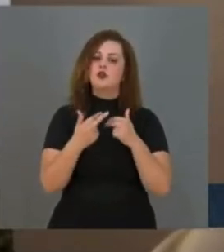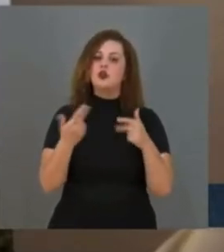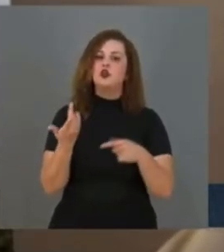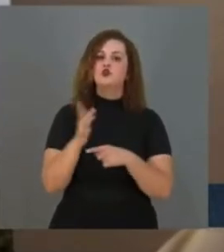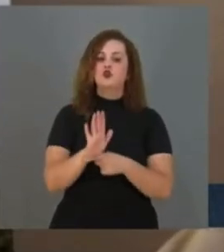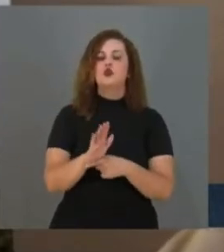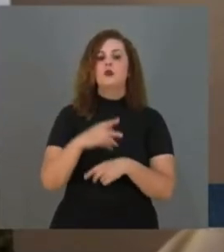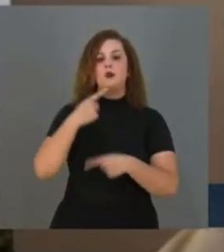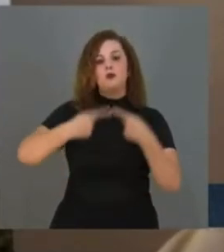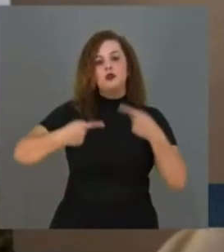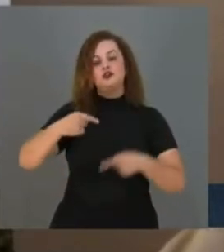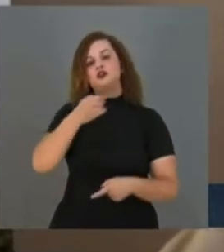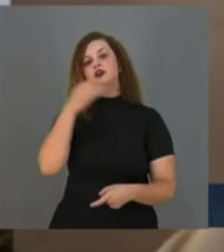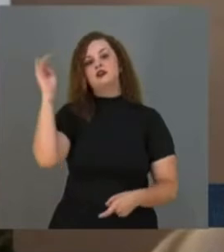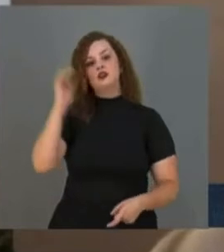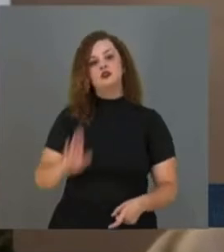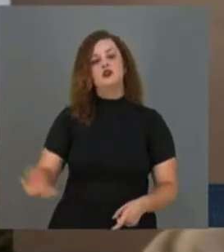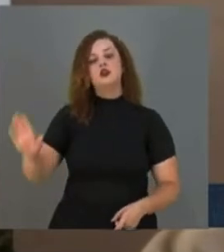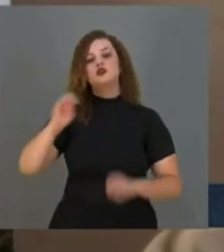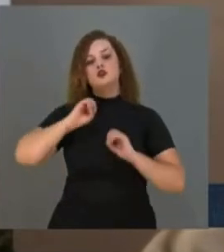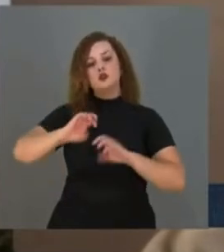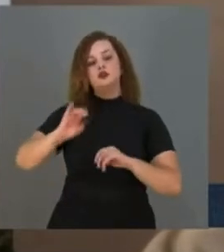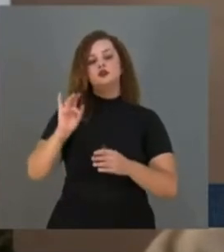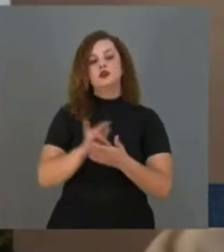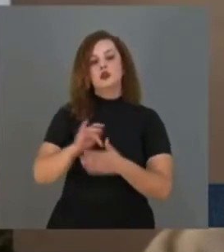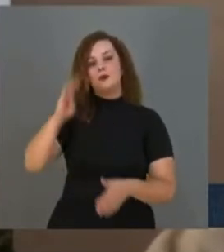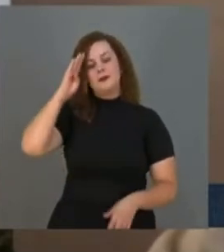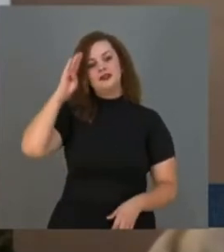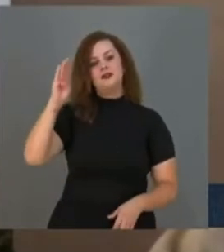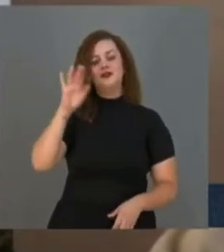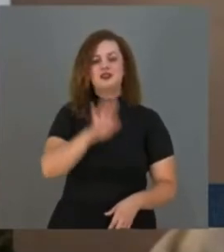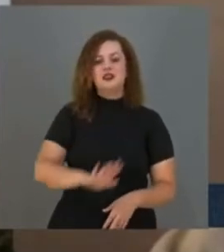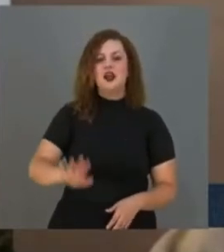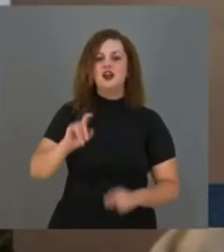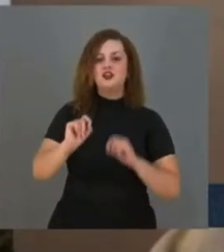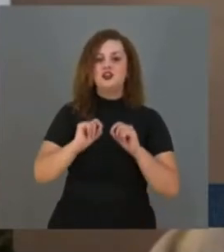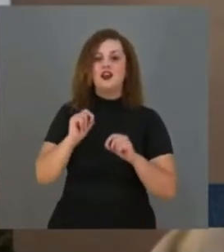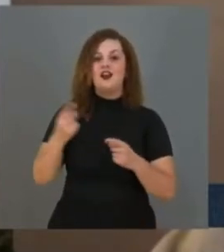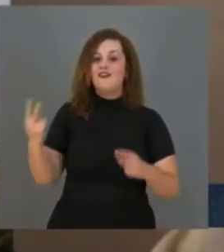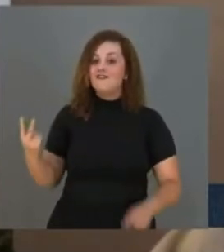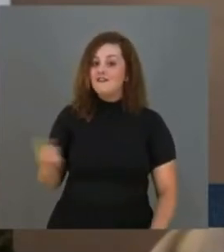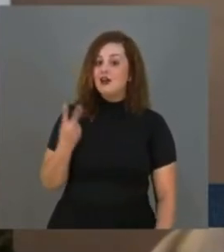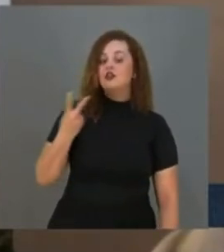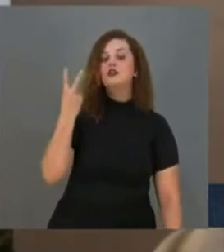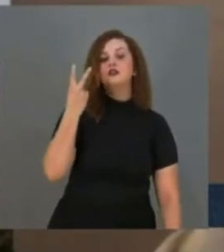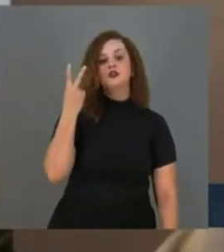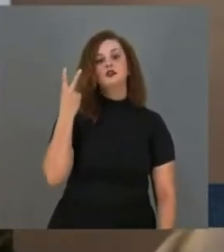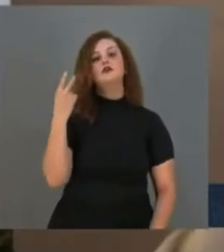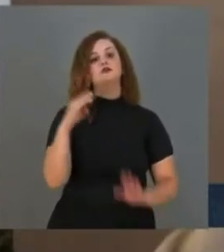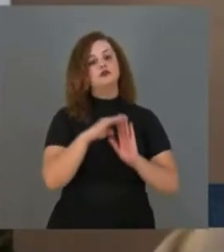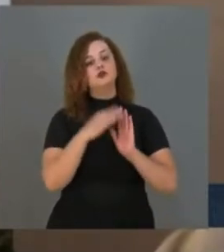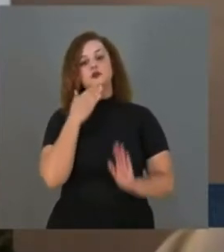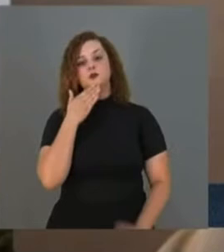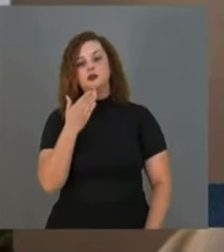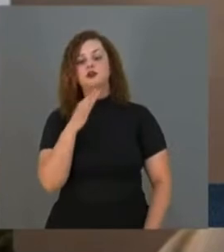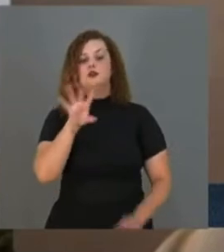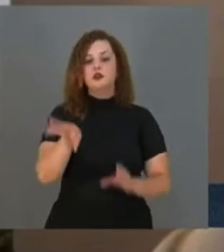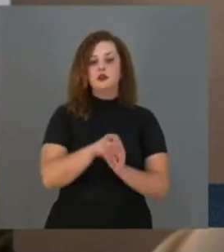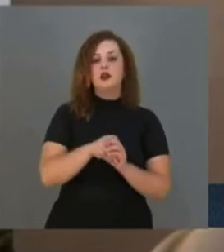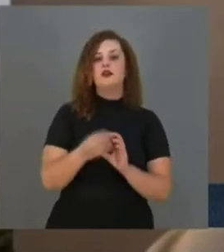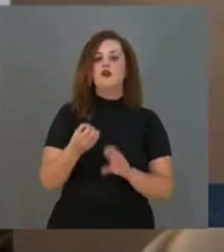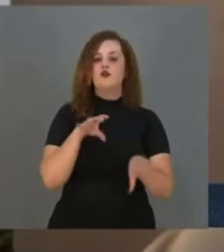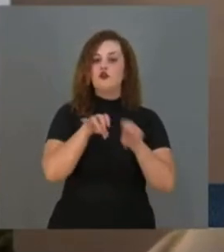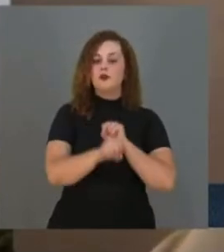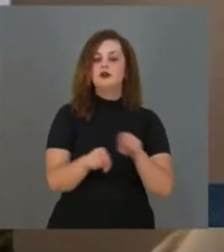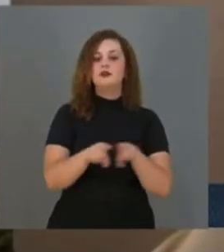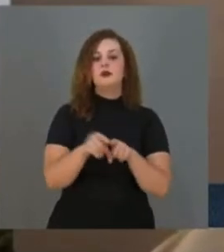política nacional de educação digital, principalmente no que se refere à valorização das demandas internas por formação e